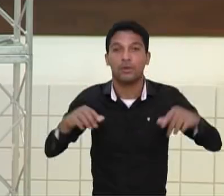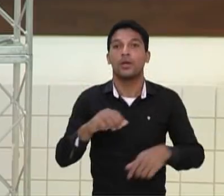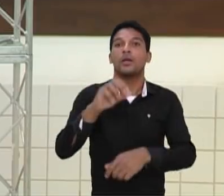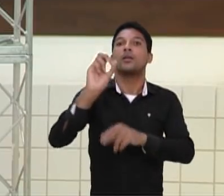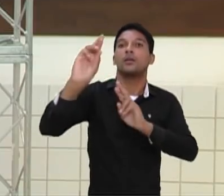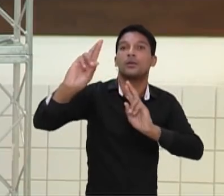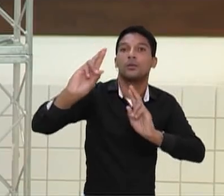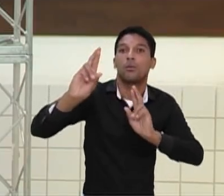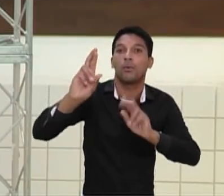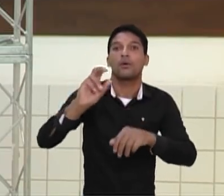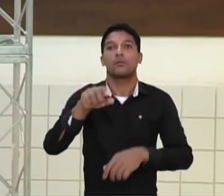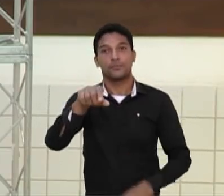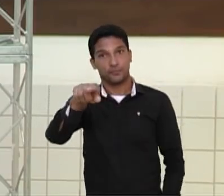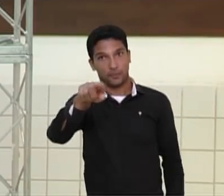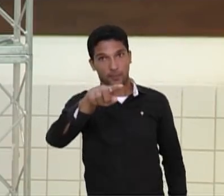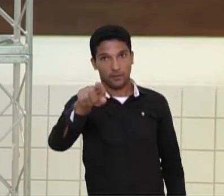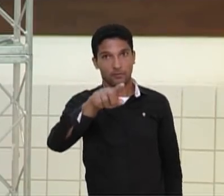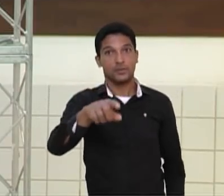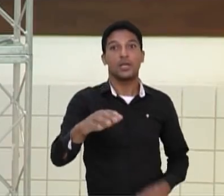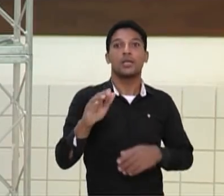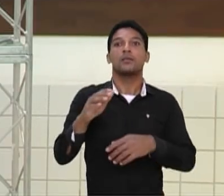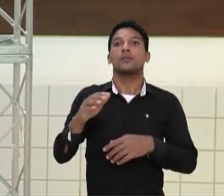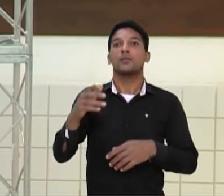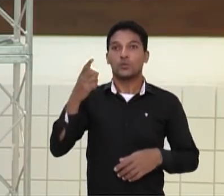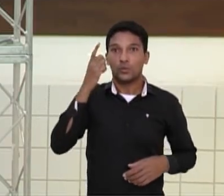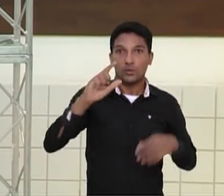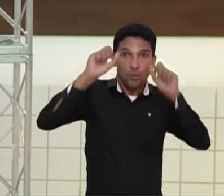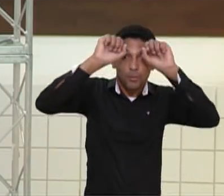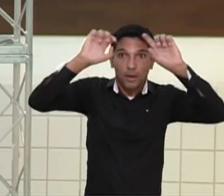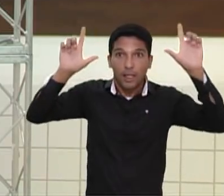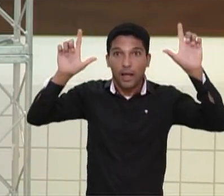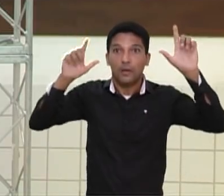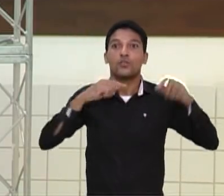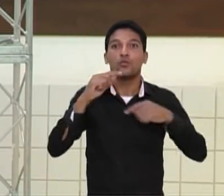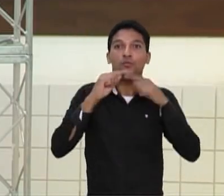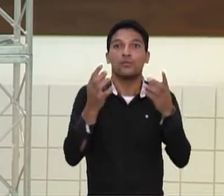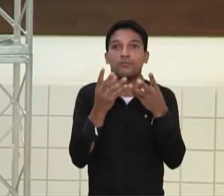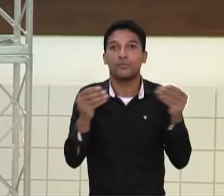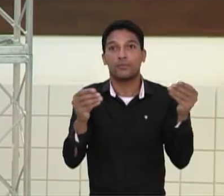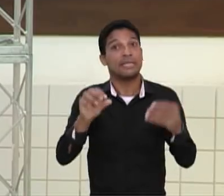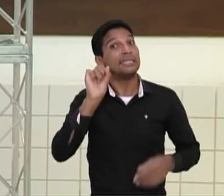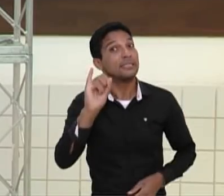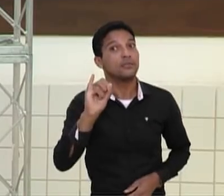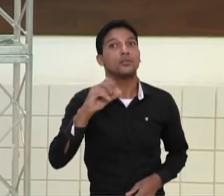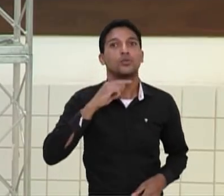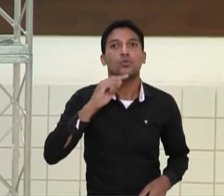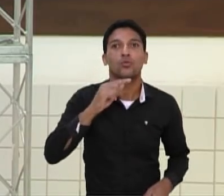Espero que tenha ajudado bastante a esclarecer. Caso ainda apareça alguma dúvida,